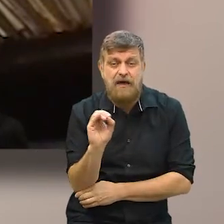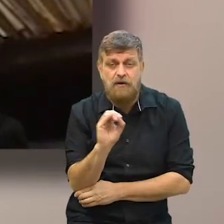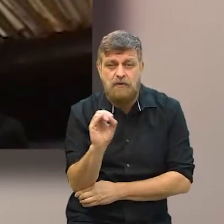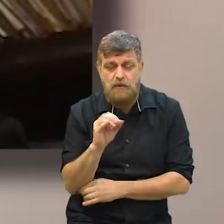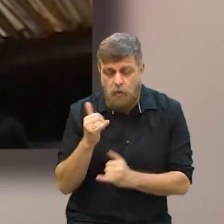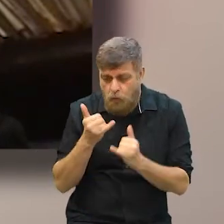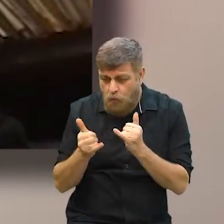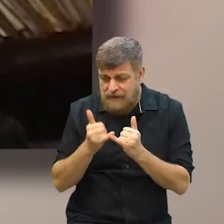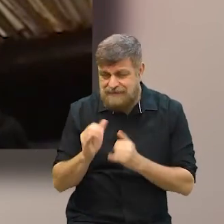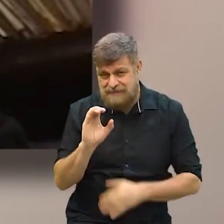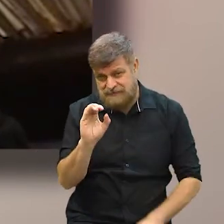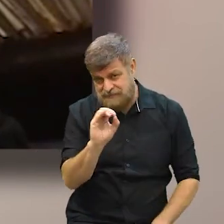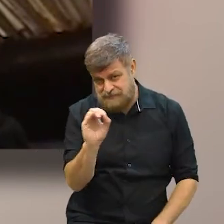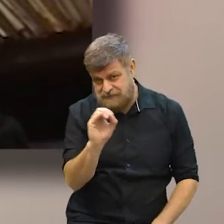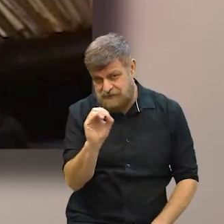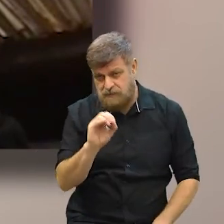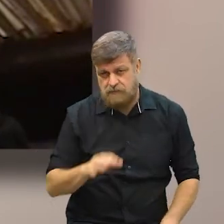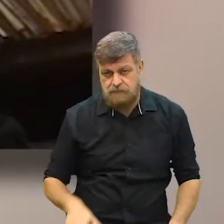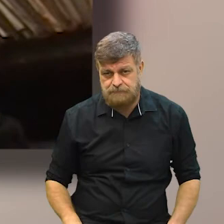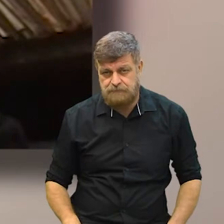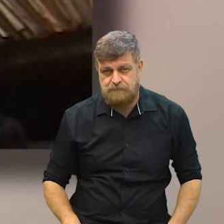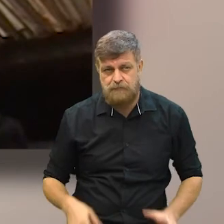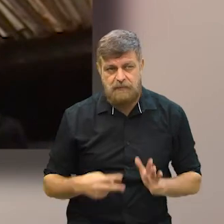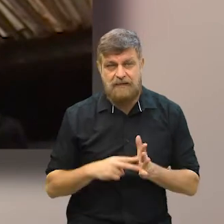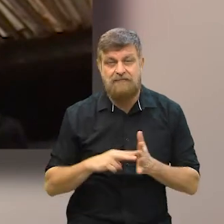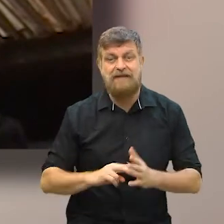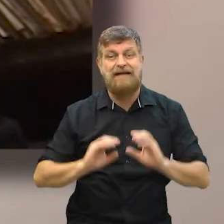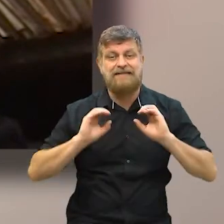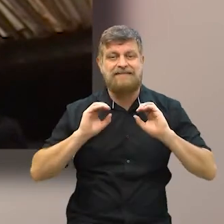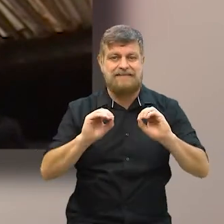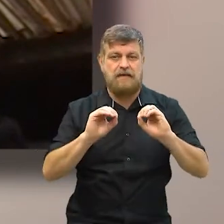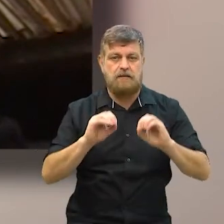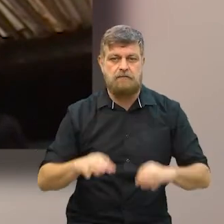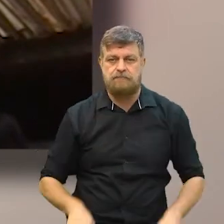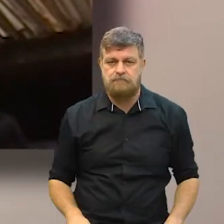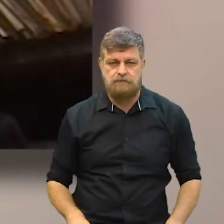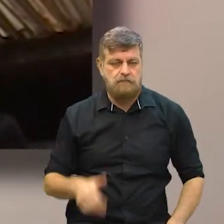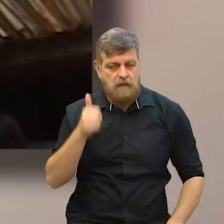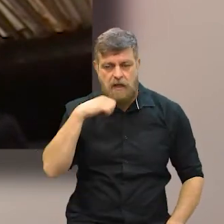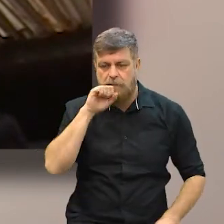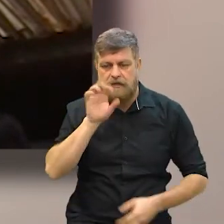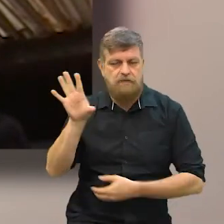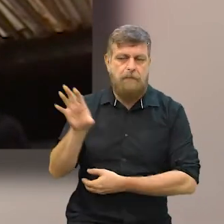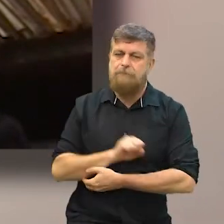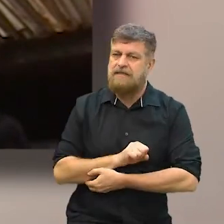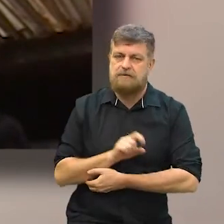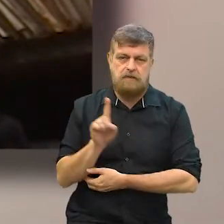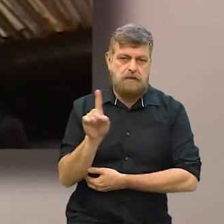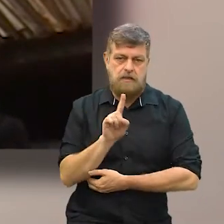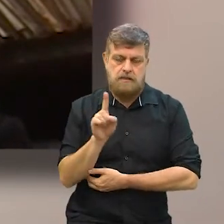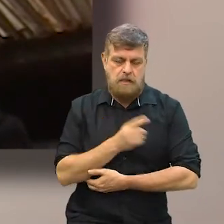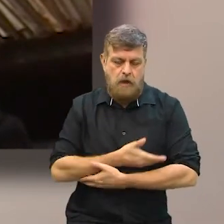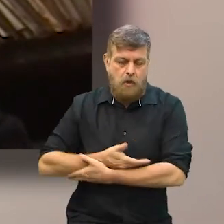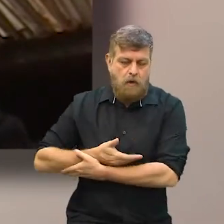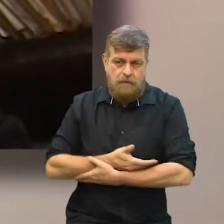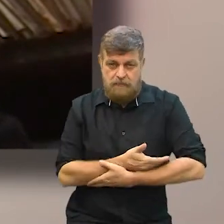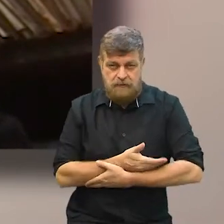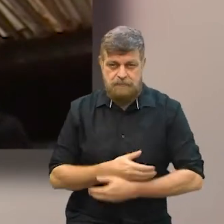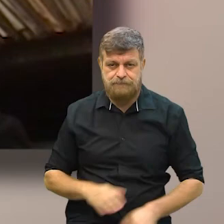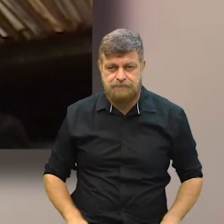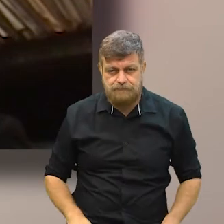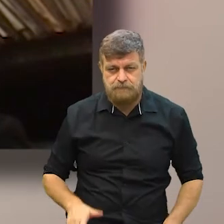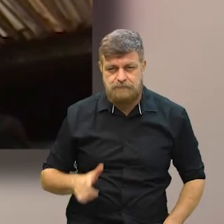zero. Quase zero hoje quer dizer zero. Não há transmissão vertical mais. A